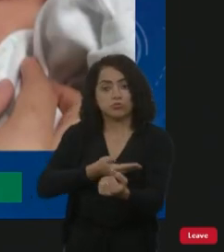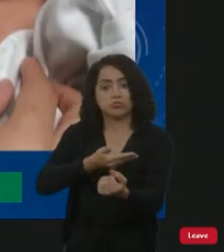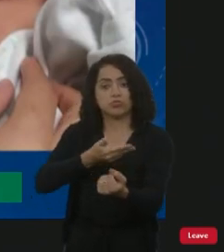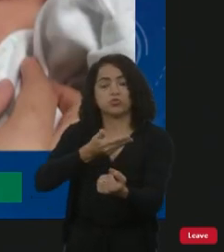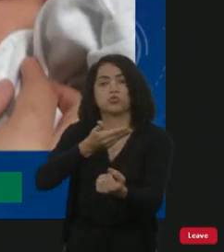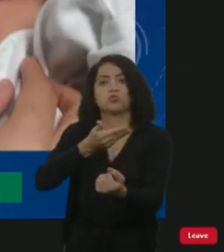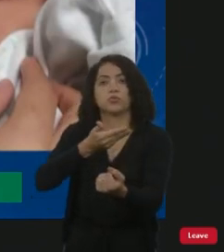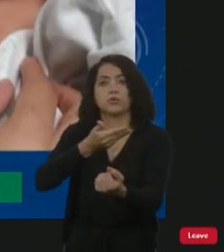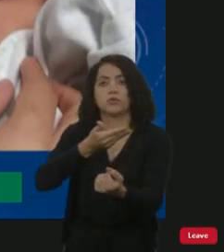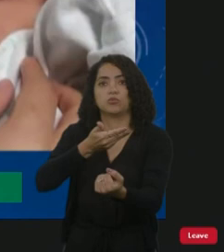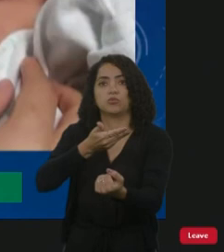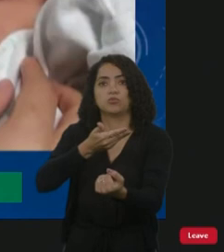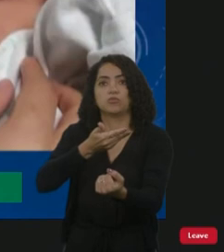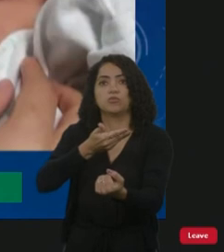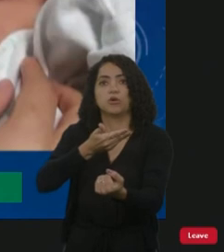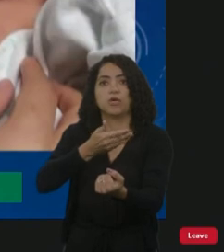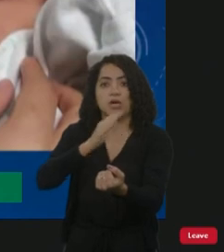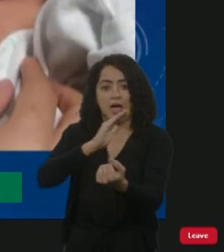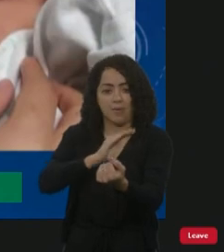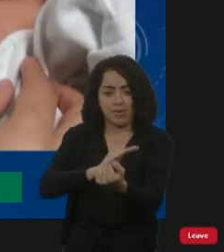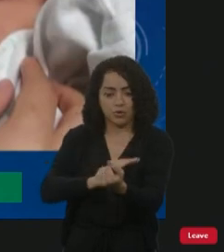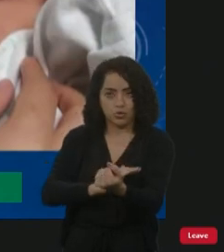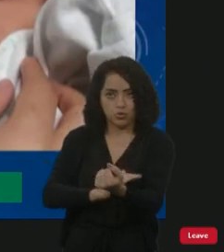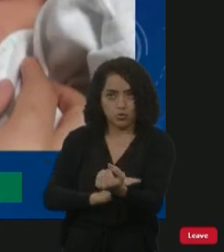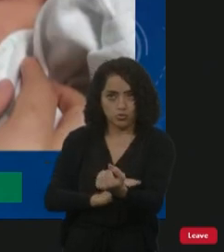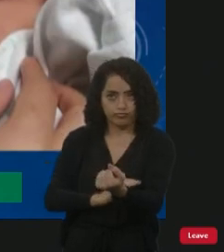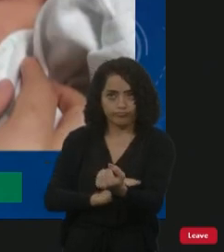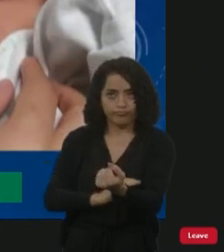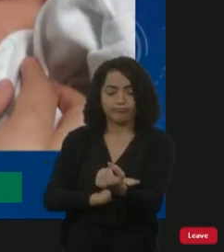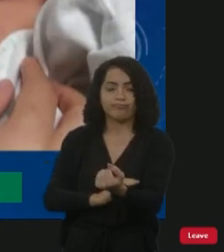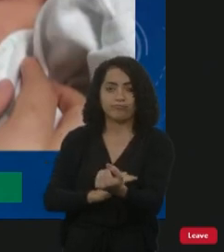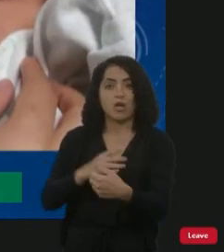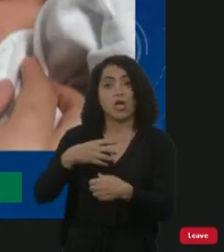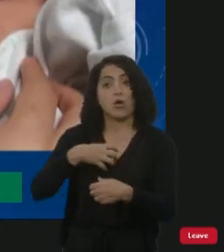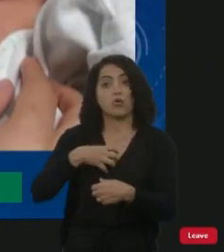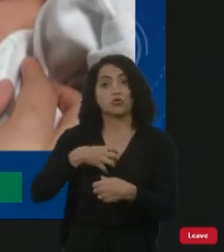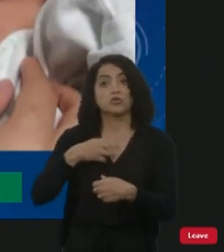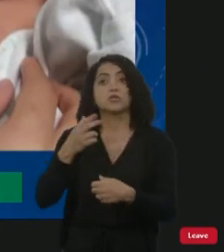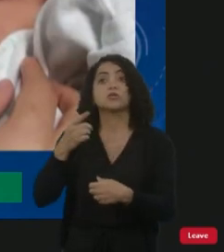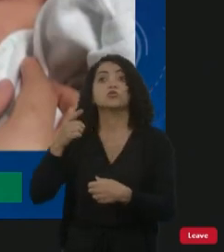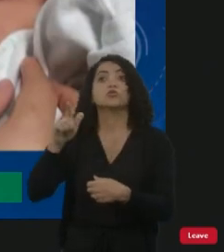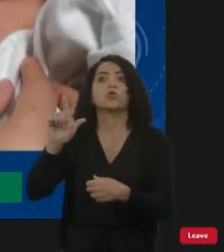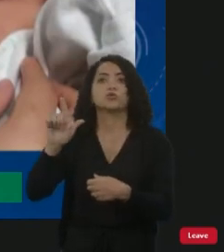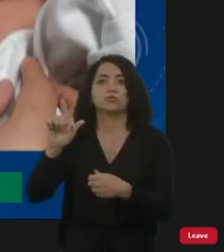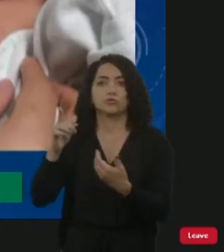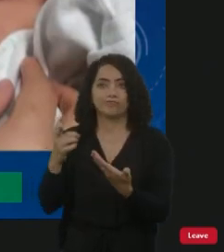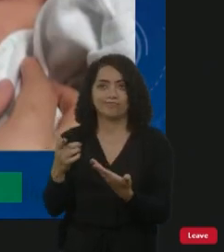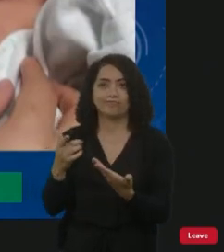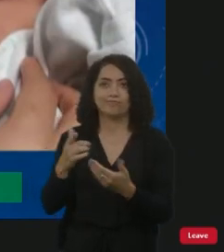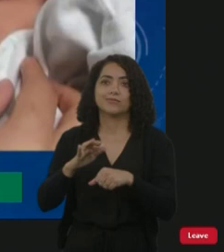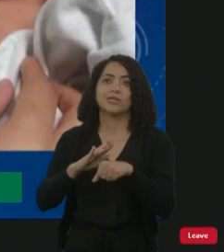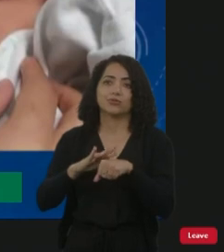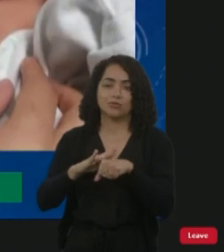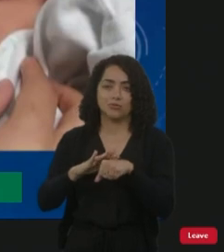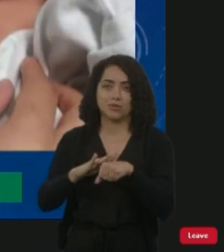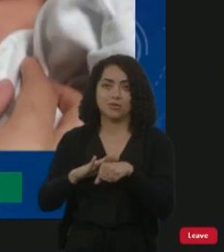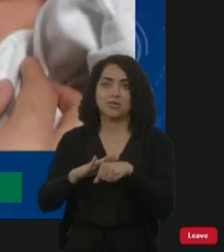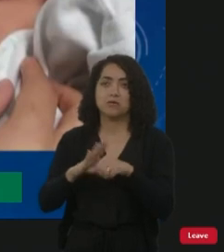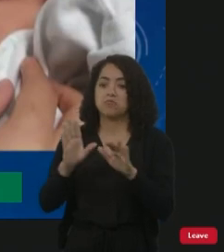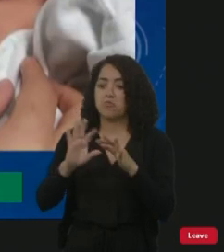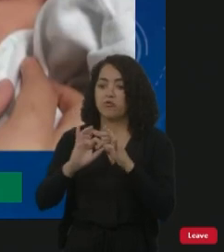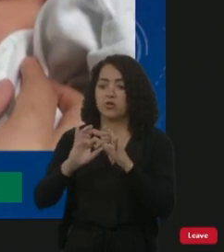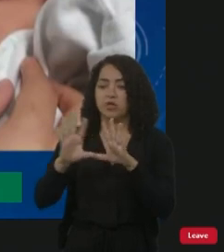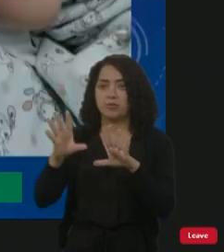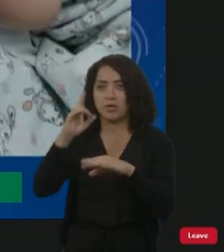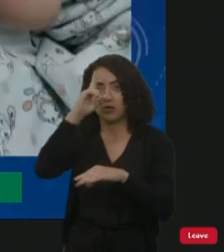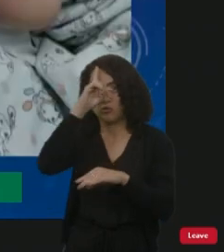né? Isso já é outro sintoma, né, da doença se manifestando, e recebeu alta com